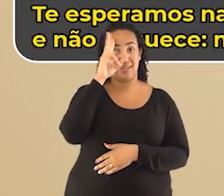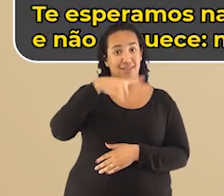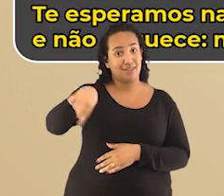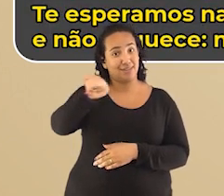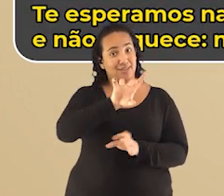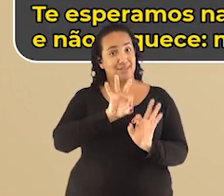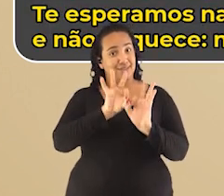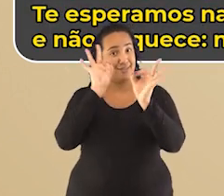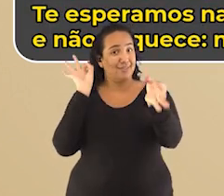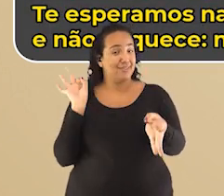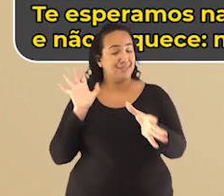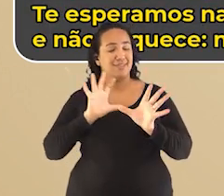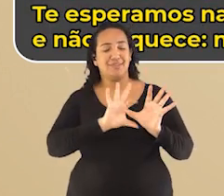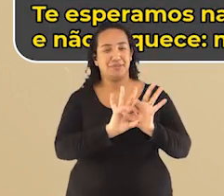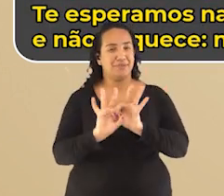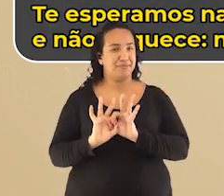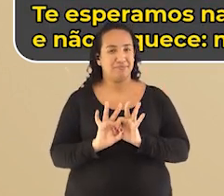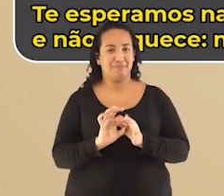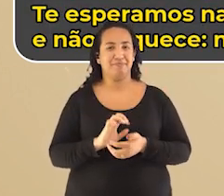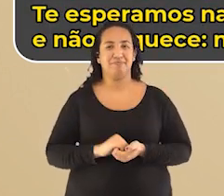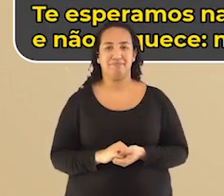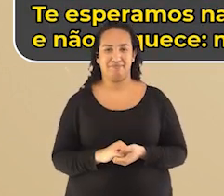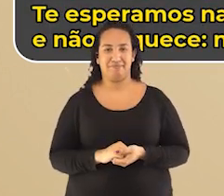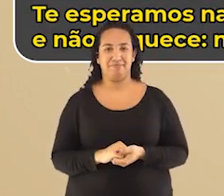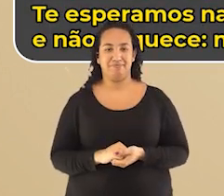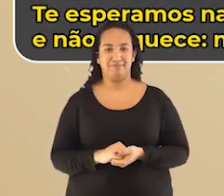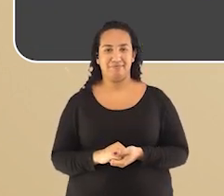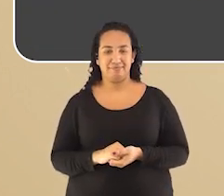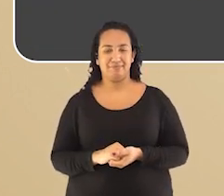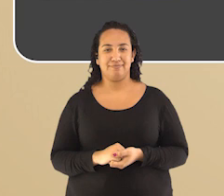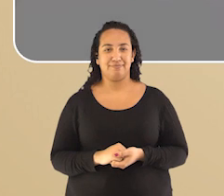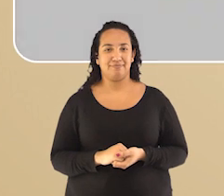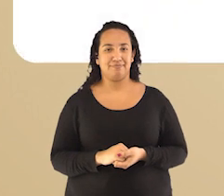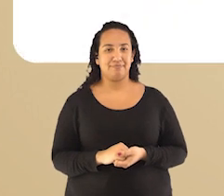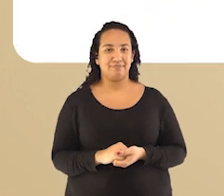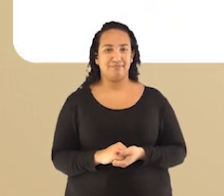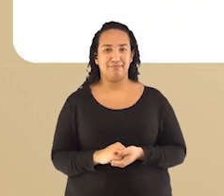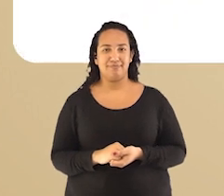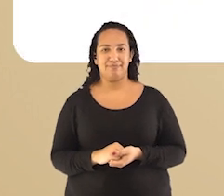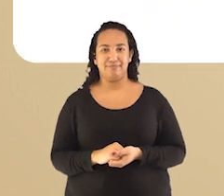semana. E não esquece, mesmo distantes, estamos juntos.